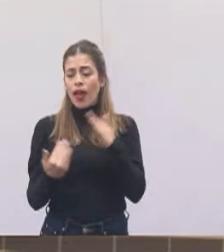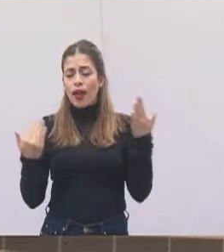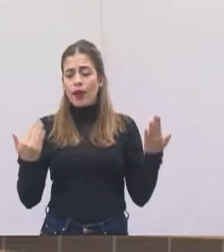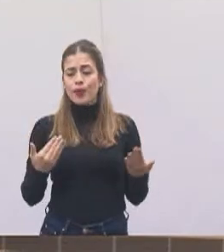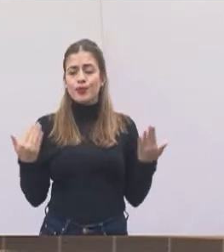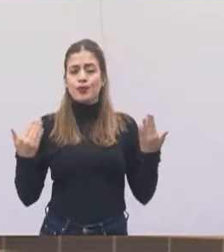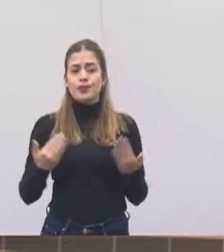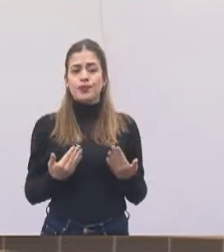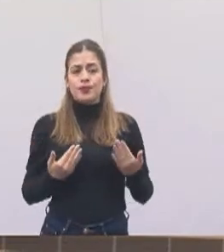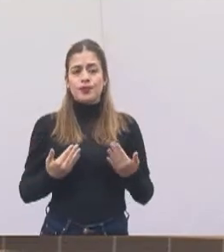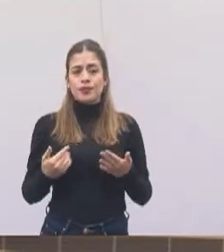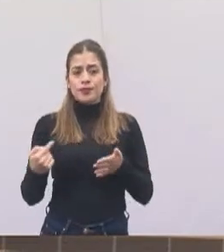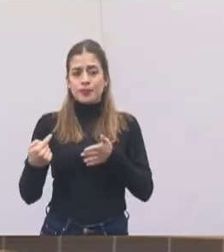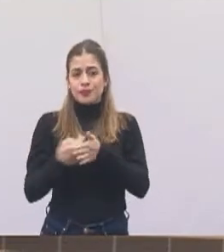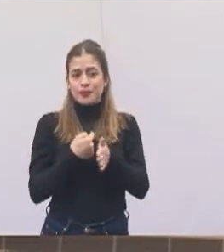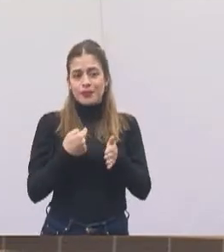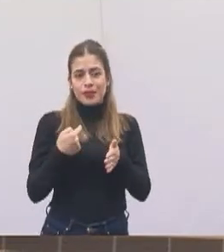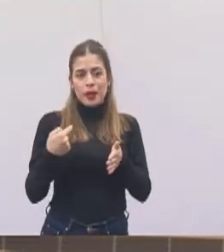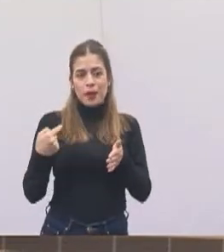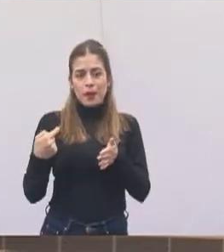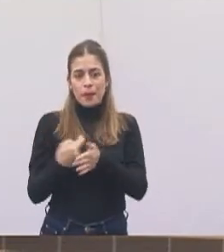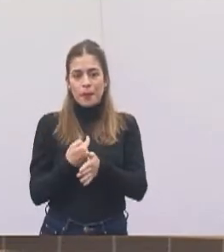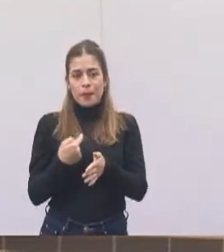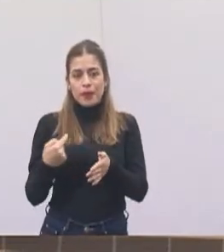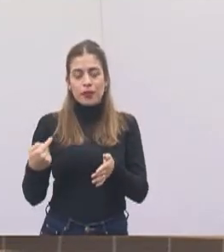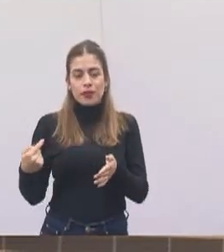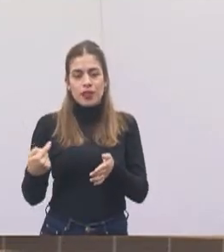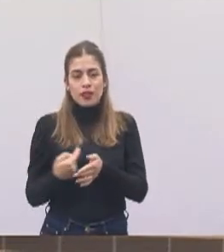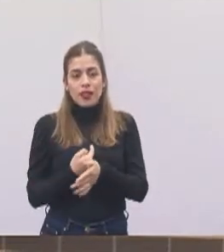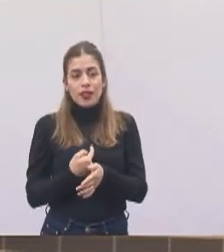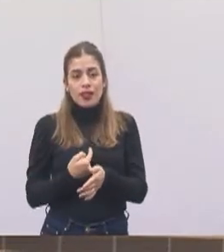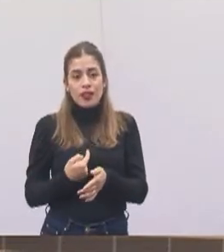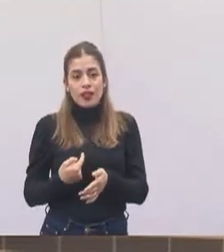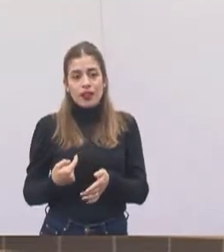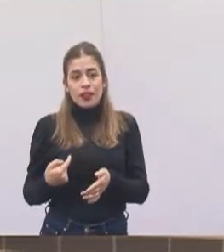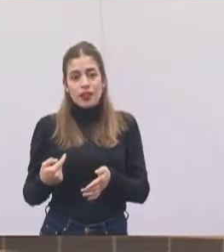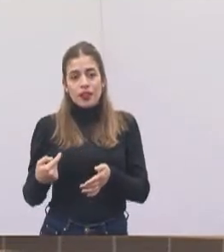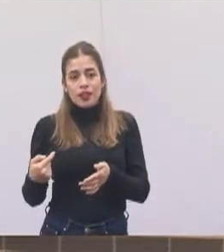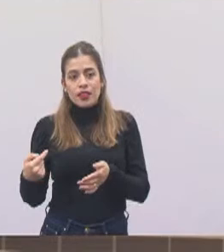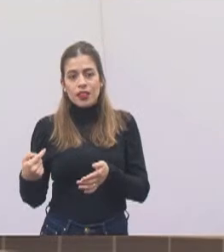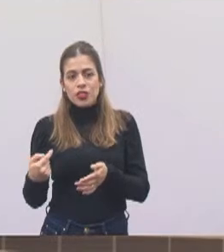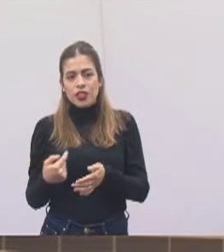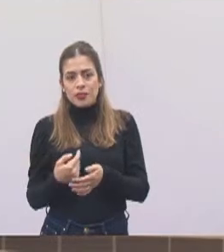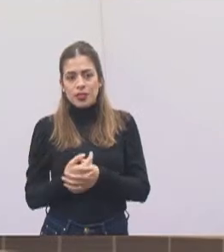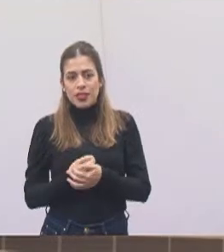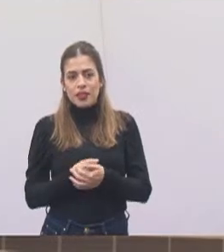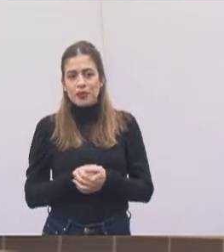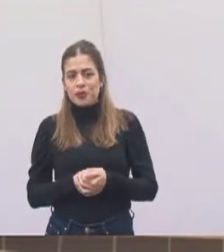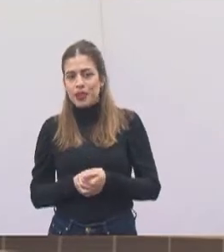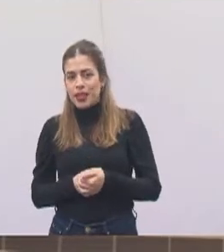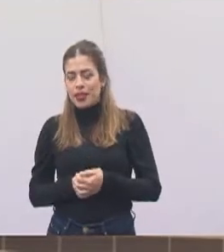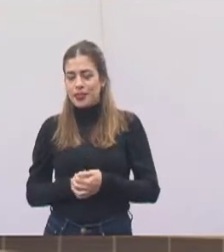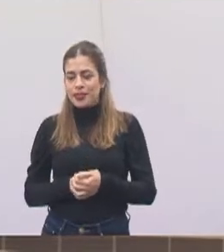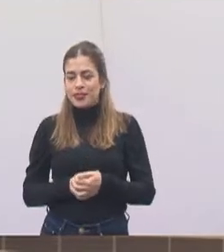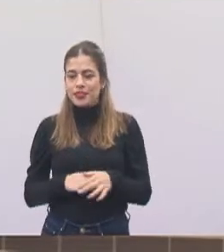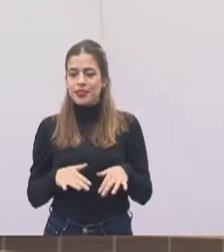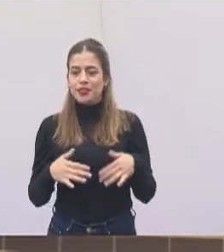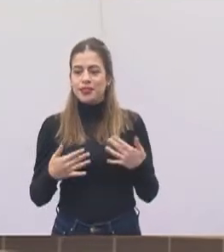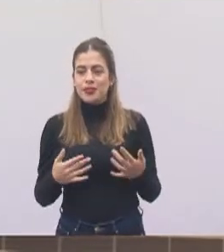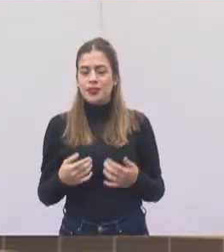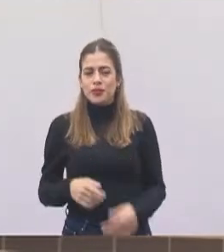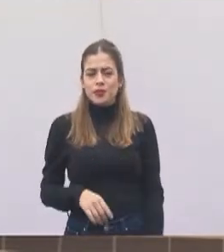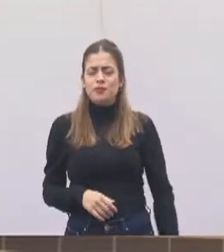rua, falaram para mim assim, mas você é negro. Olha o que falaram para mim. Você é